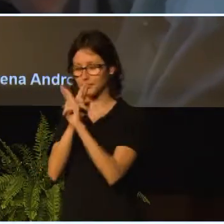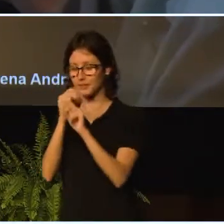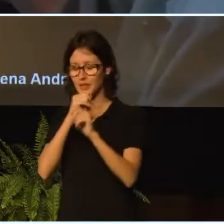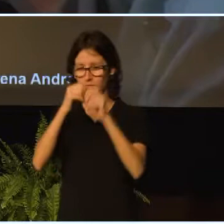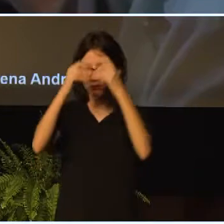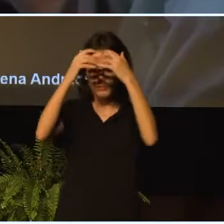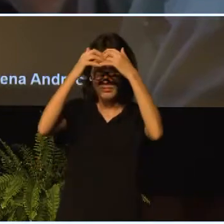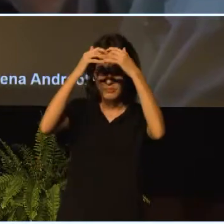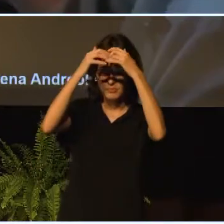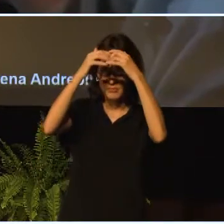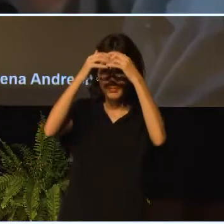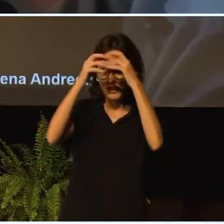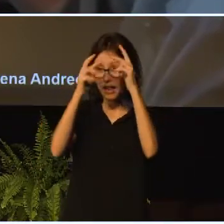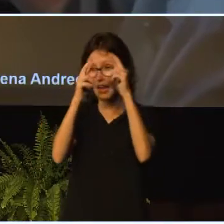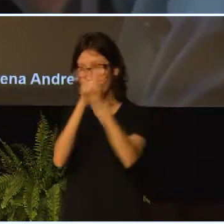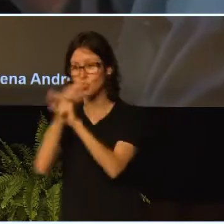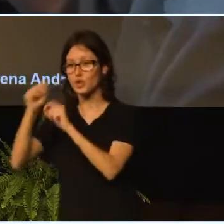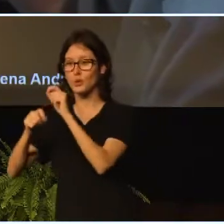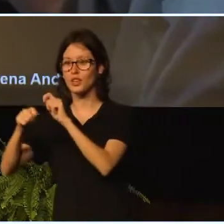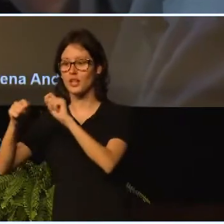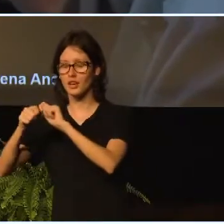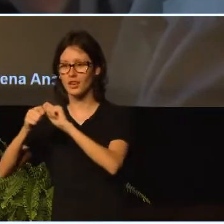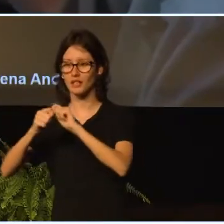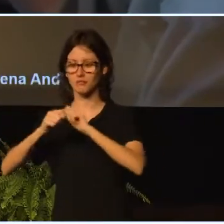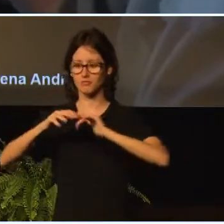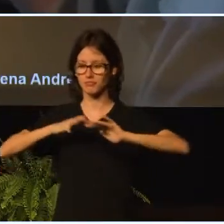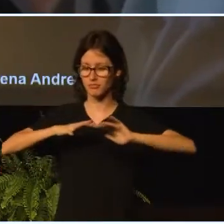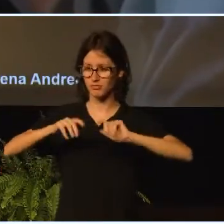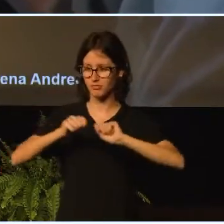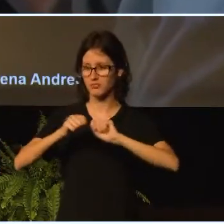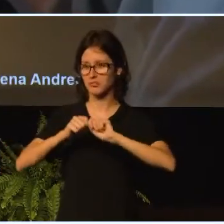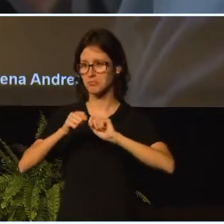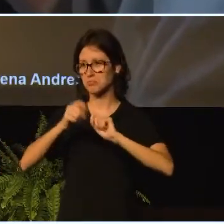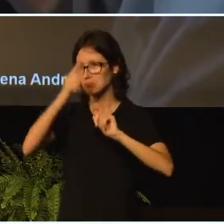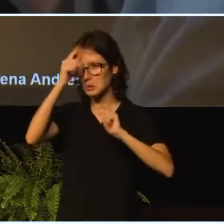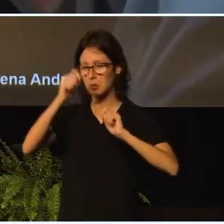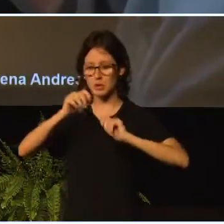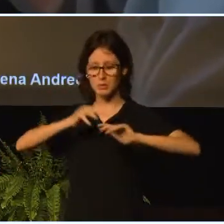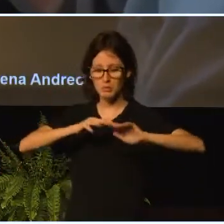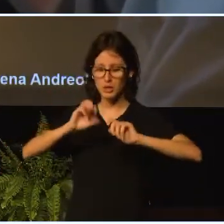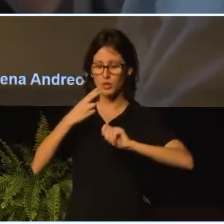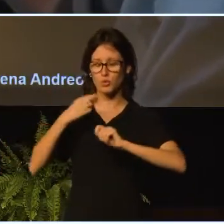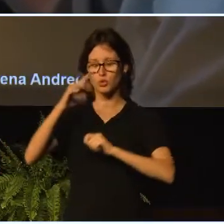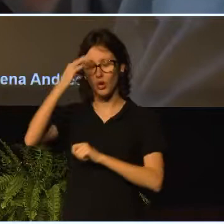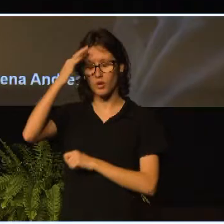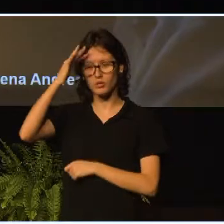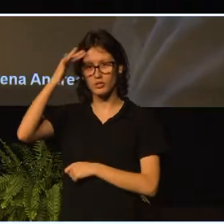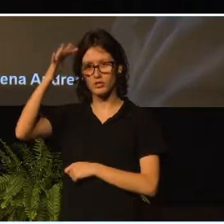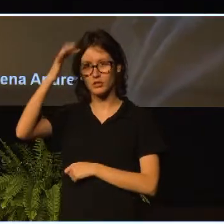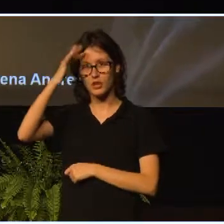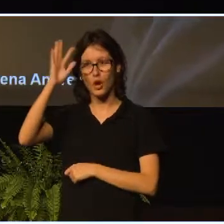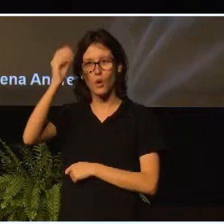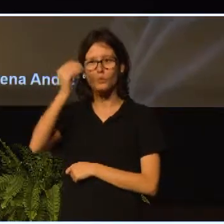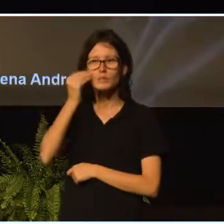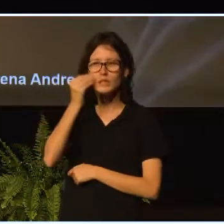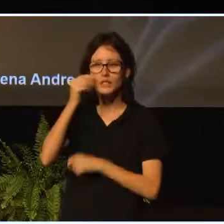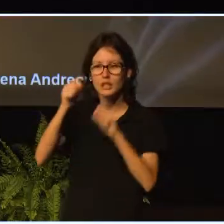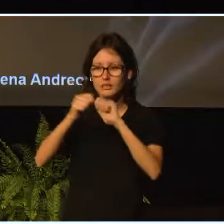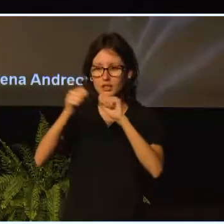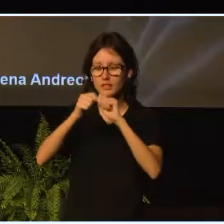desses neurônios com o que ele está fazendo. Pode estar movimentando, pode estar pensando, pode estar tentando